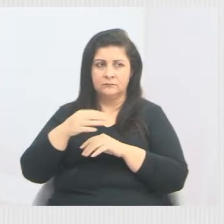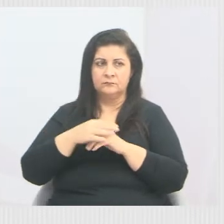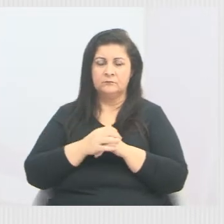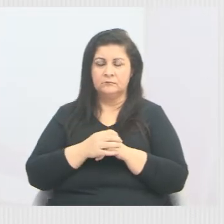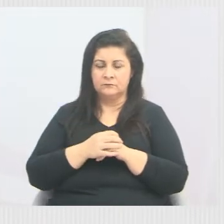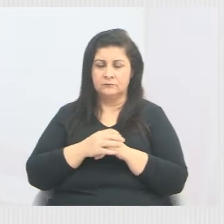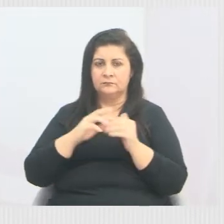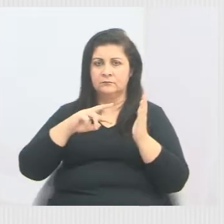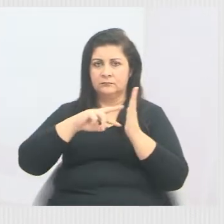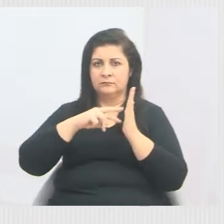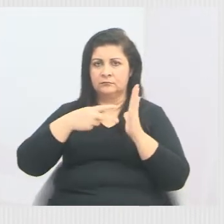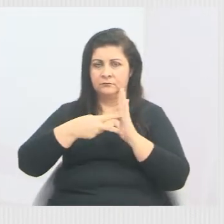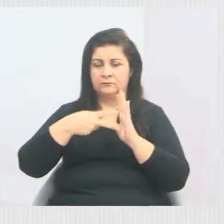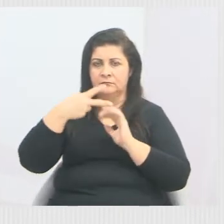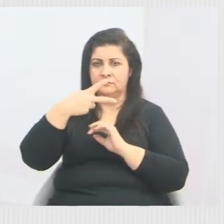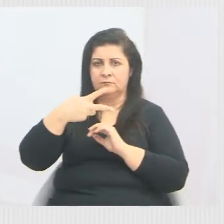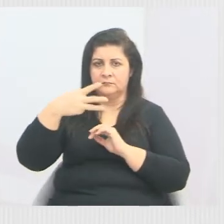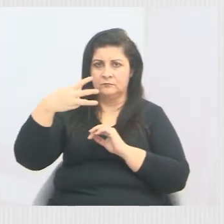50.172.000,